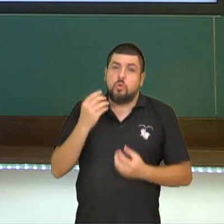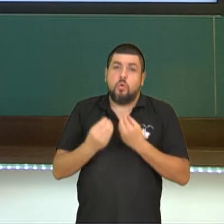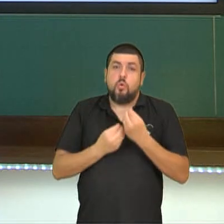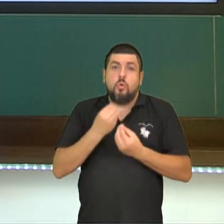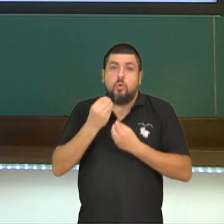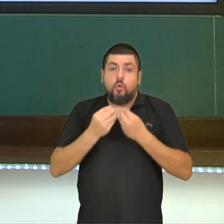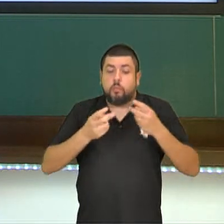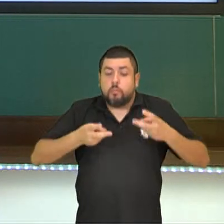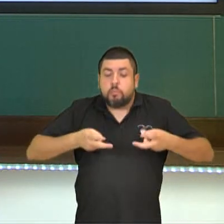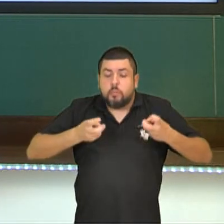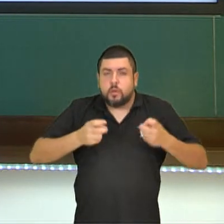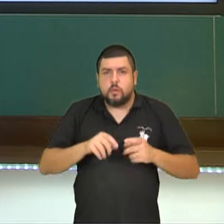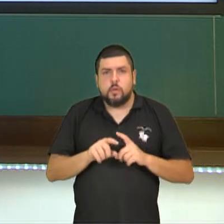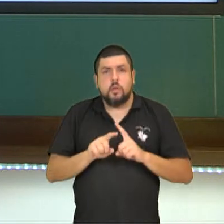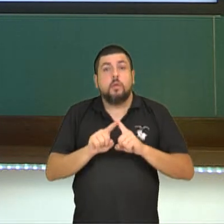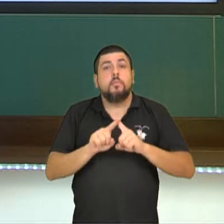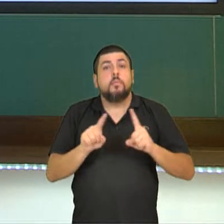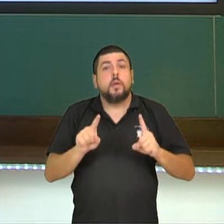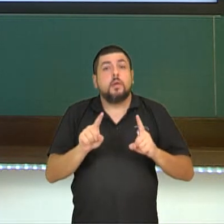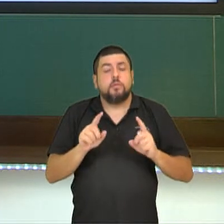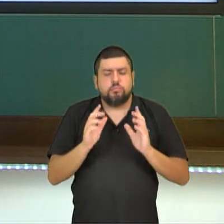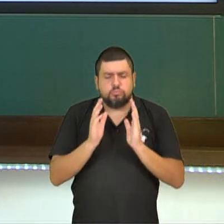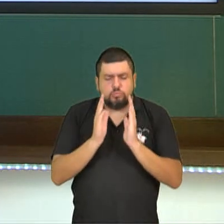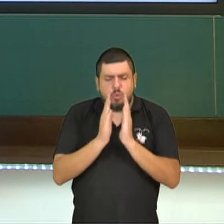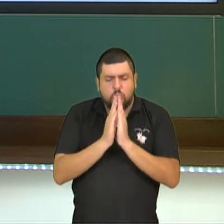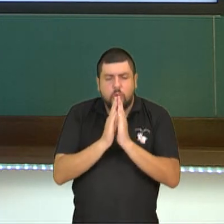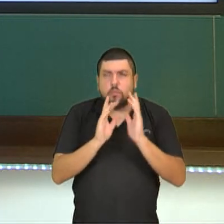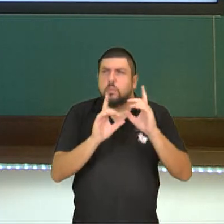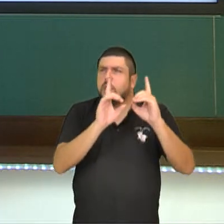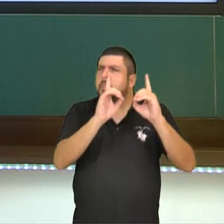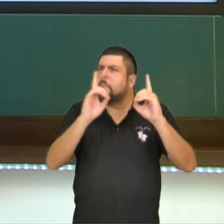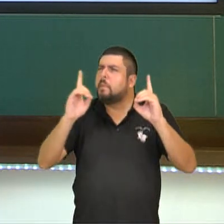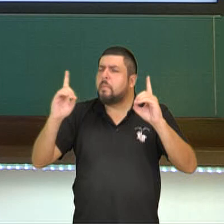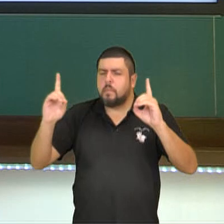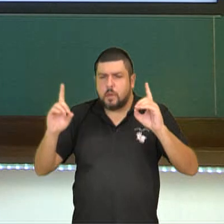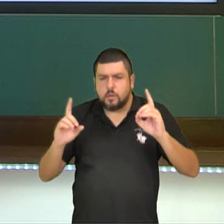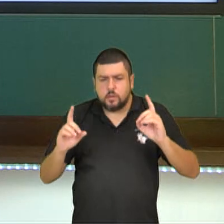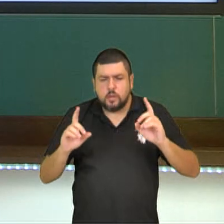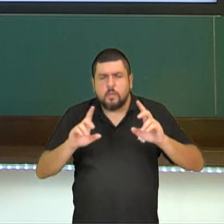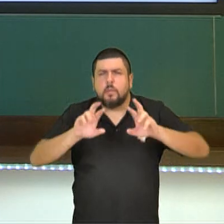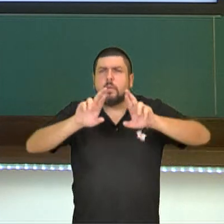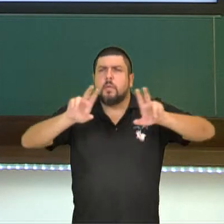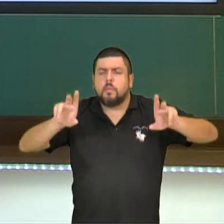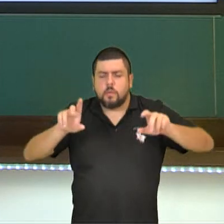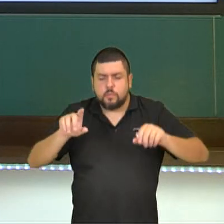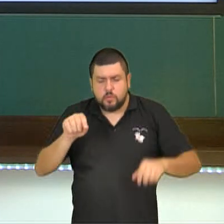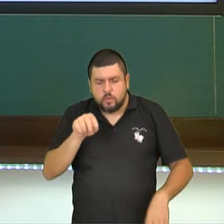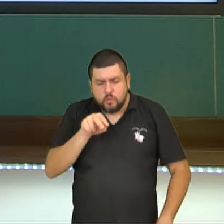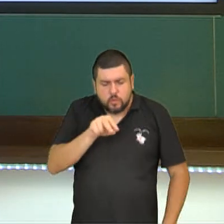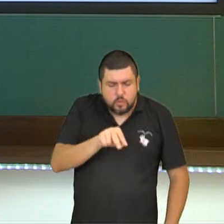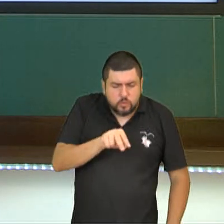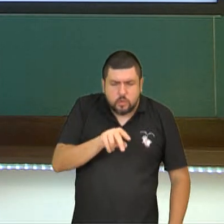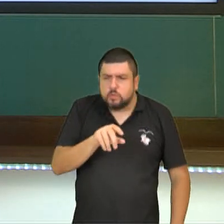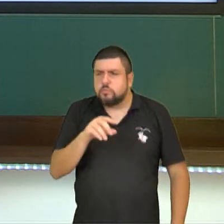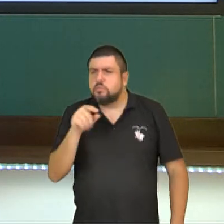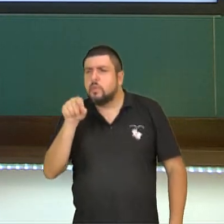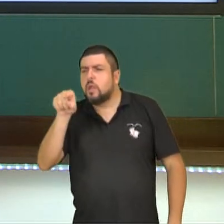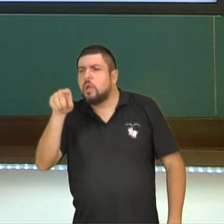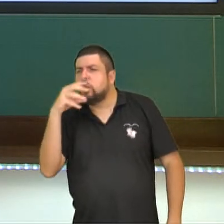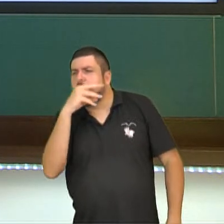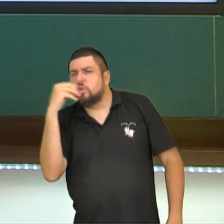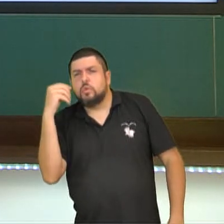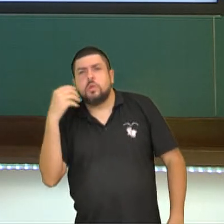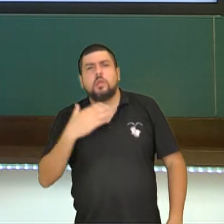Mas se os deuses fizessem positivamente a escolha, tipo, olha, gostei, esse cara vai ser legal, pode colocar ele no governo.